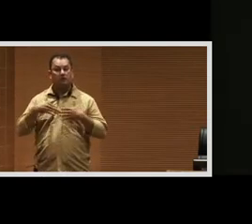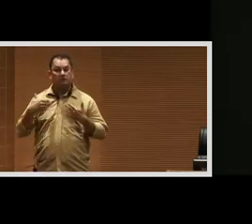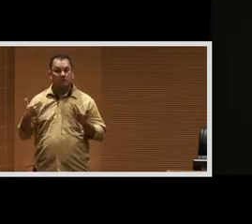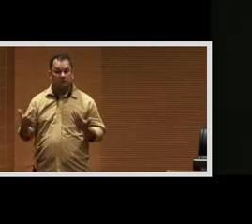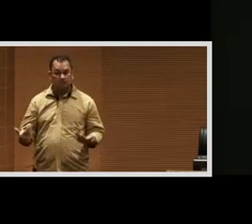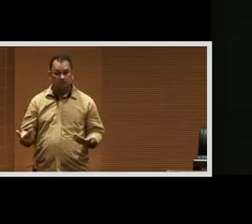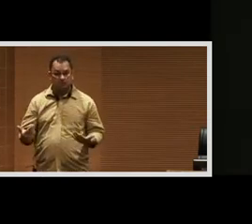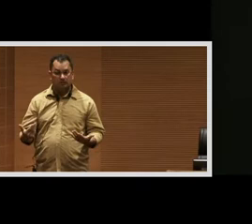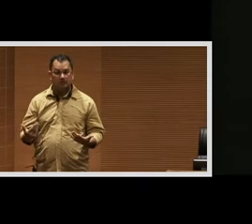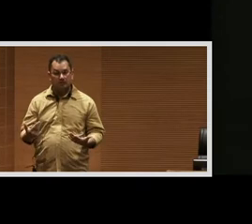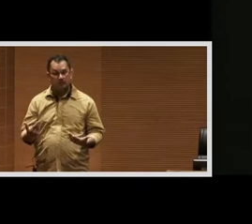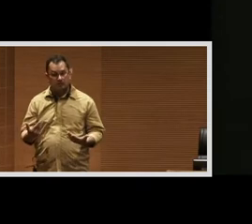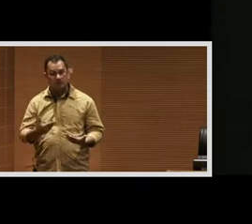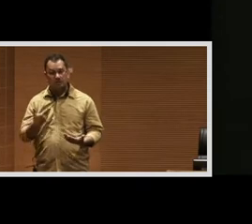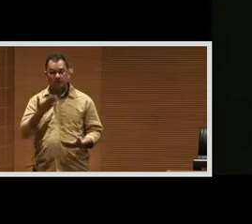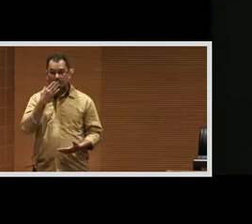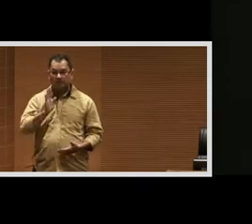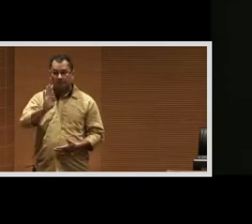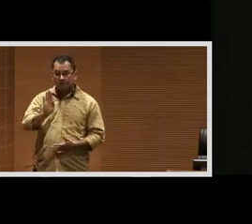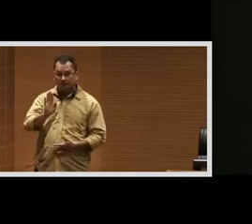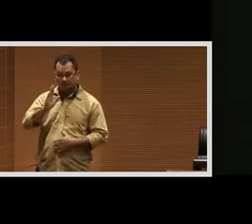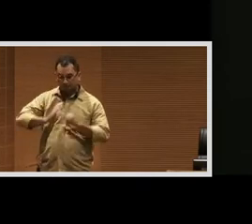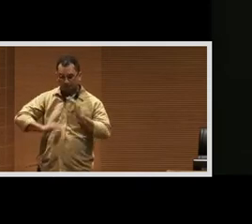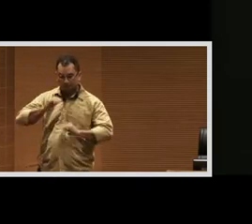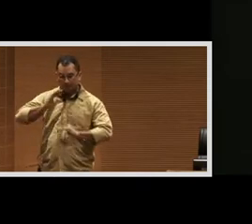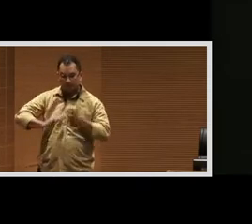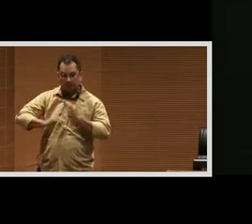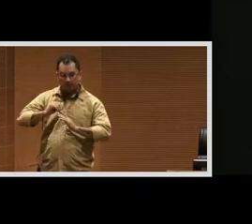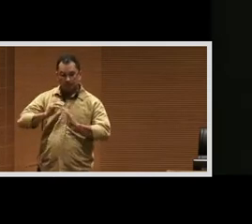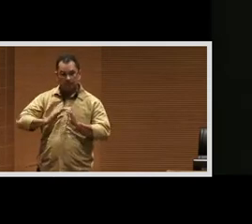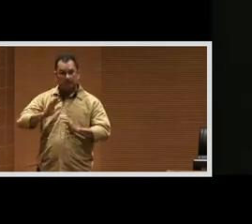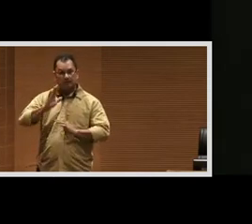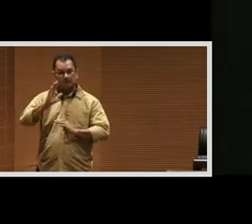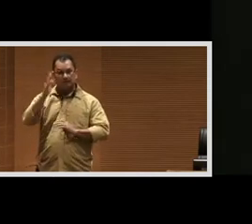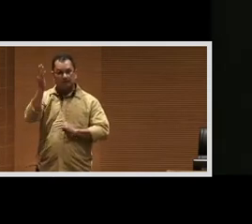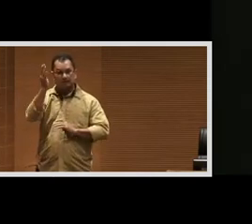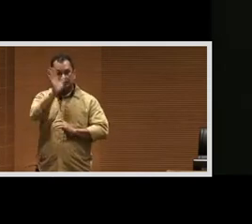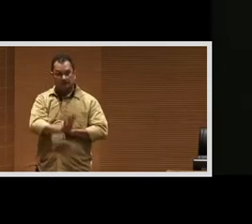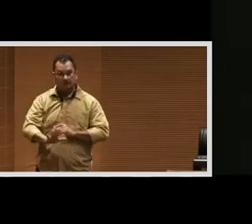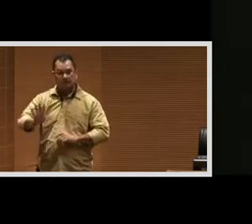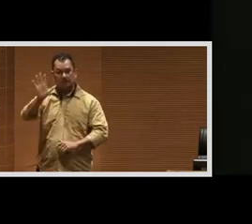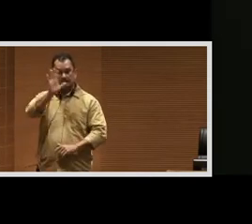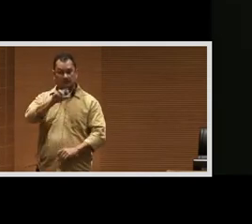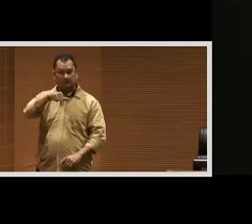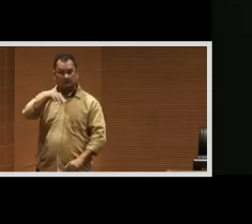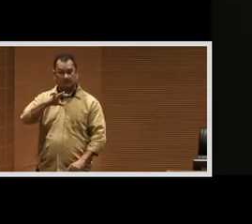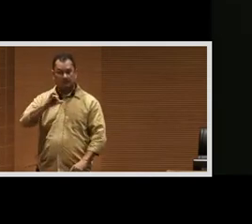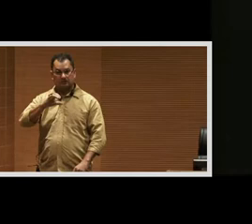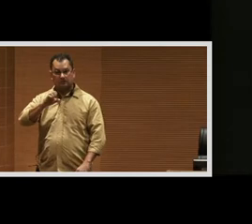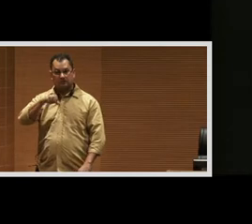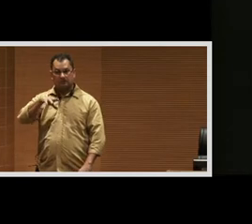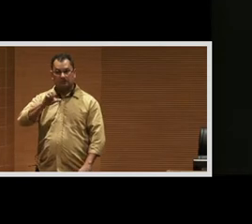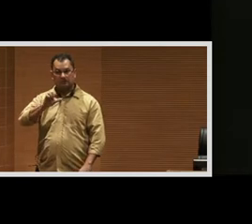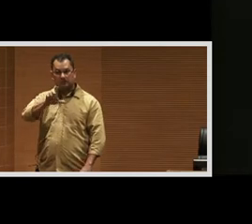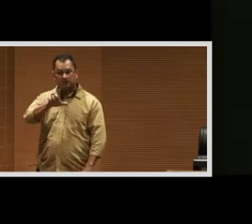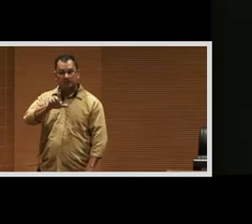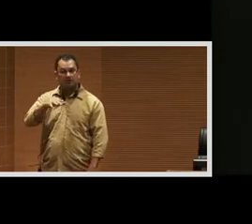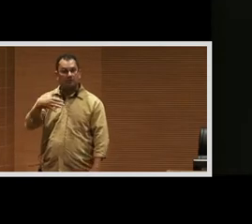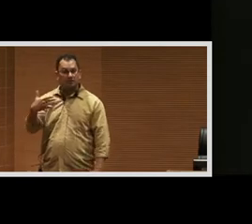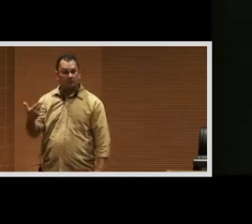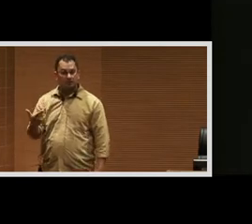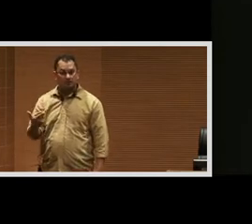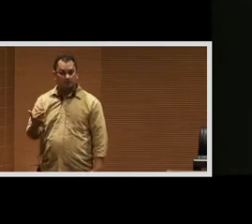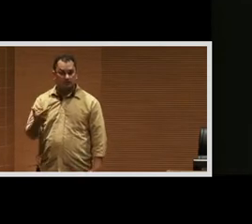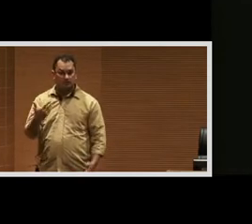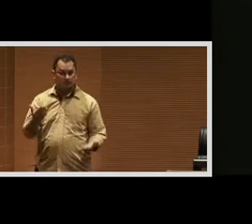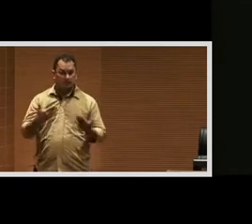mito, uma promessa de uma profissão nacionalizada, né? De Estado, que seria como um clero,